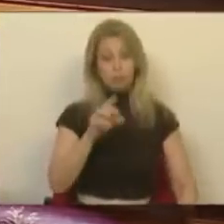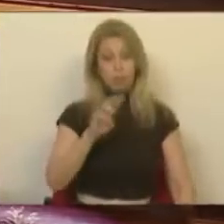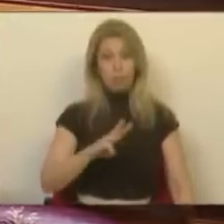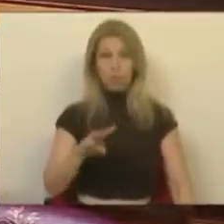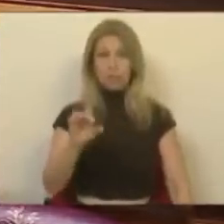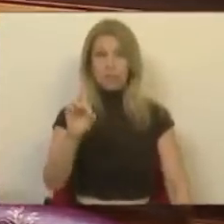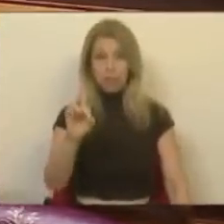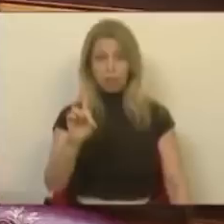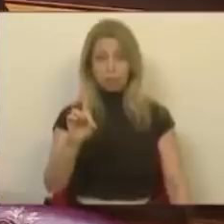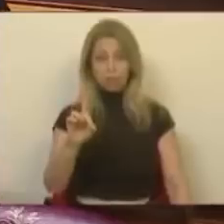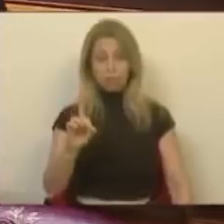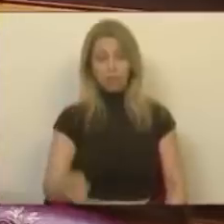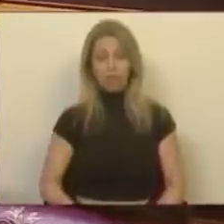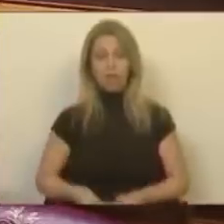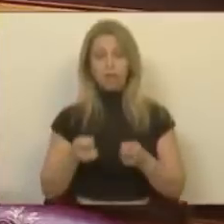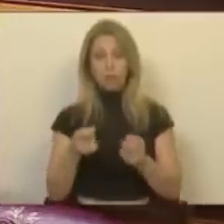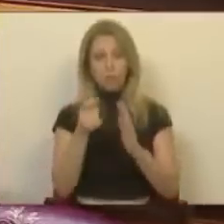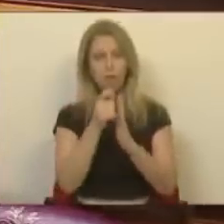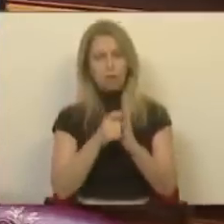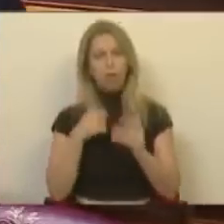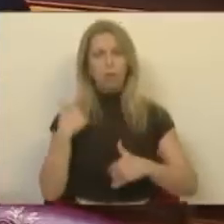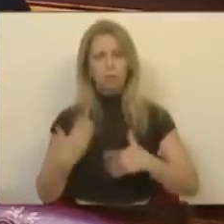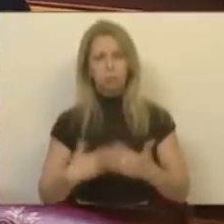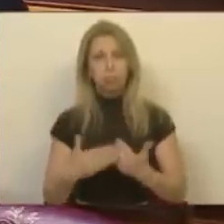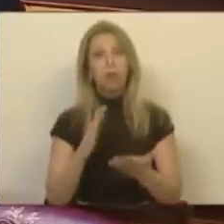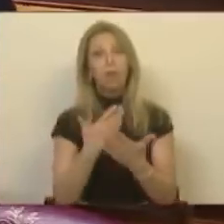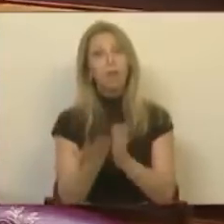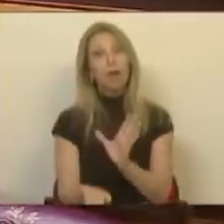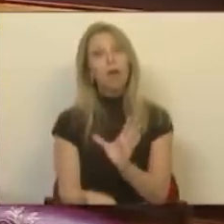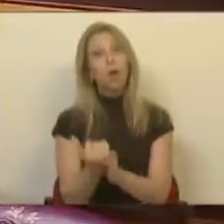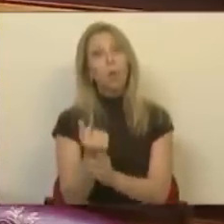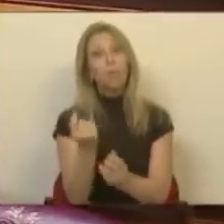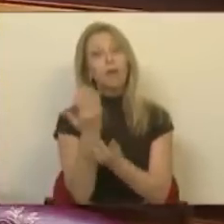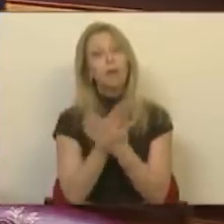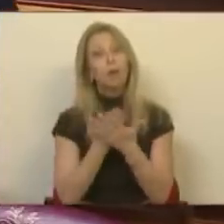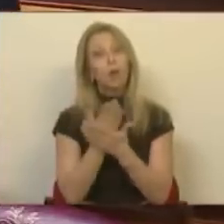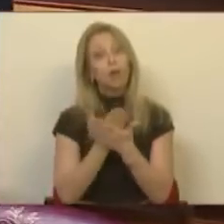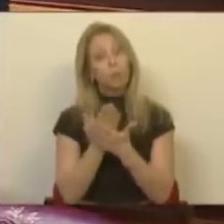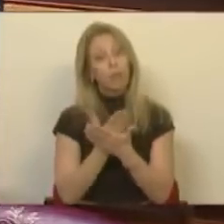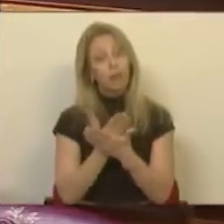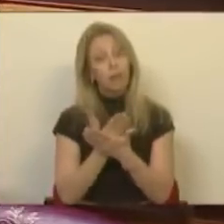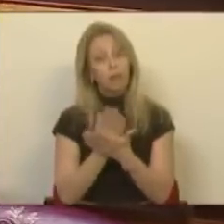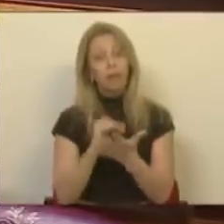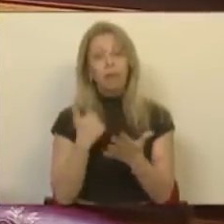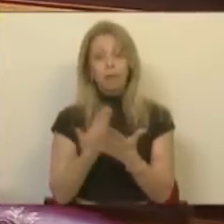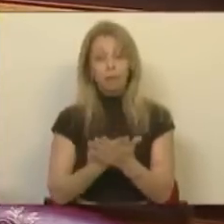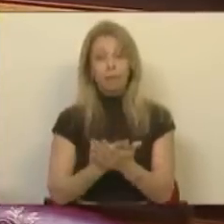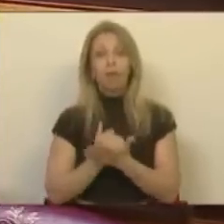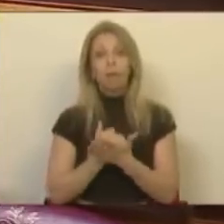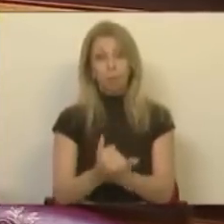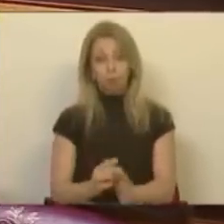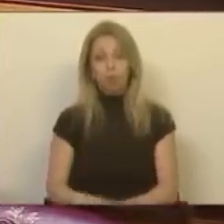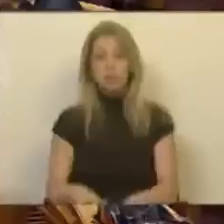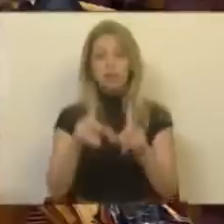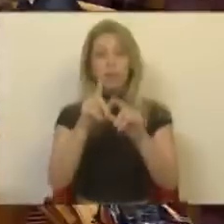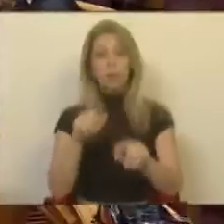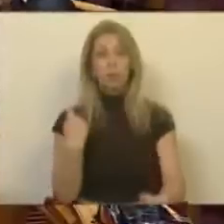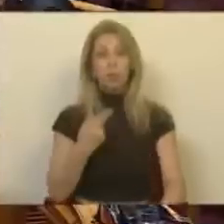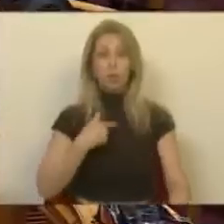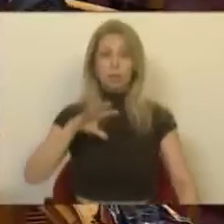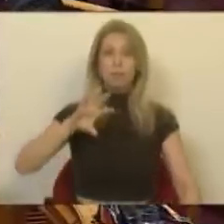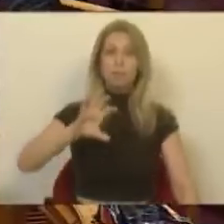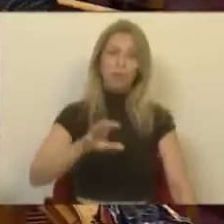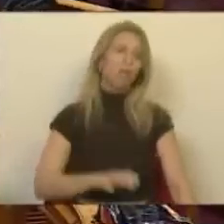euros de investimento nas agendas mobilizadoras para recuperar a economia para contribuir para o desenvolvimento do nosso país